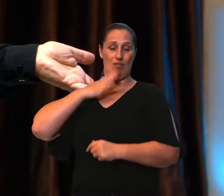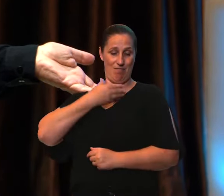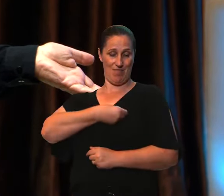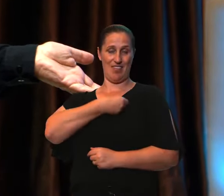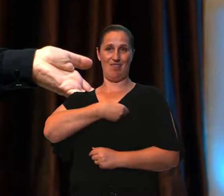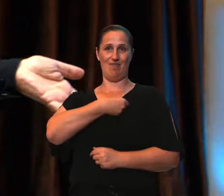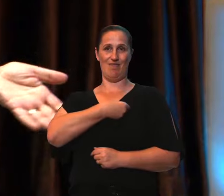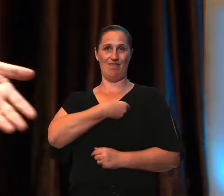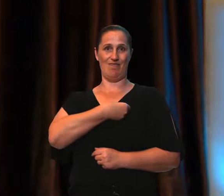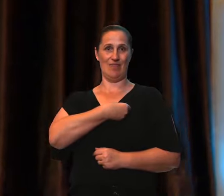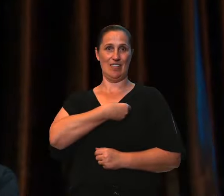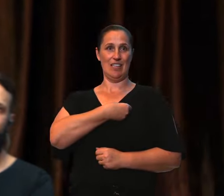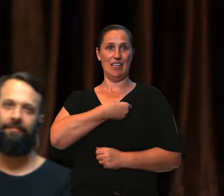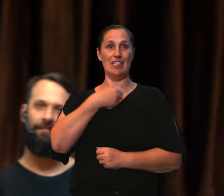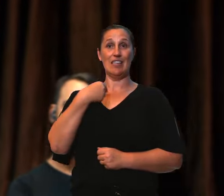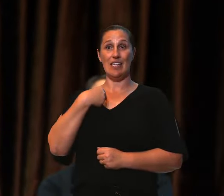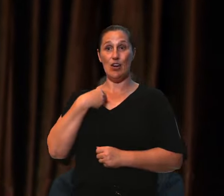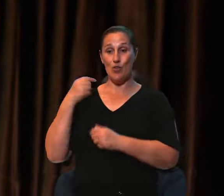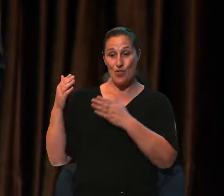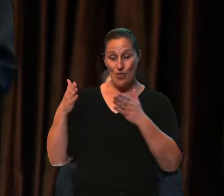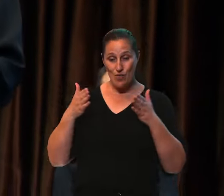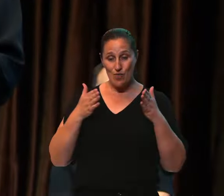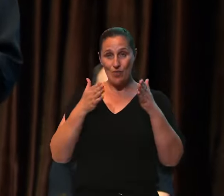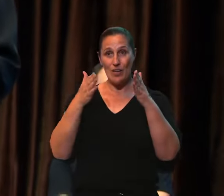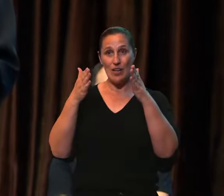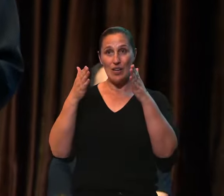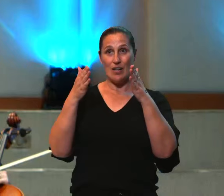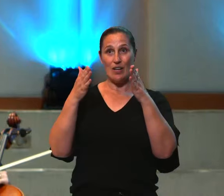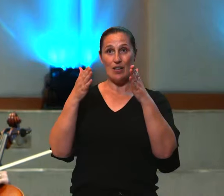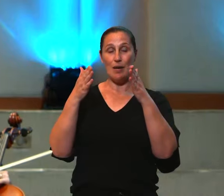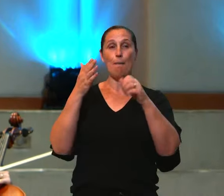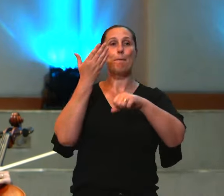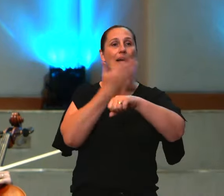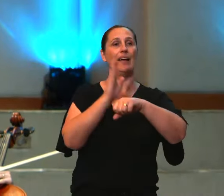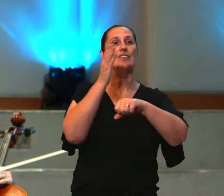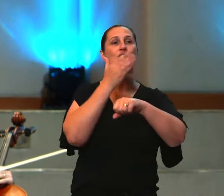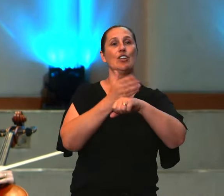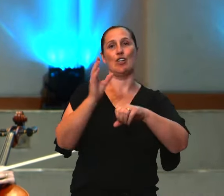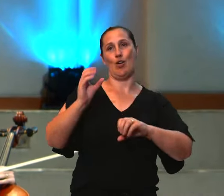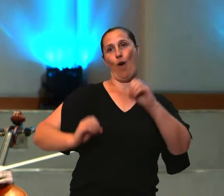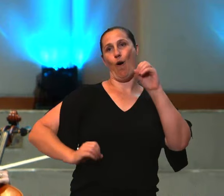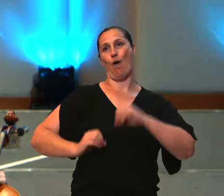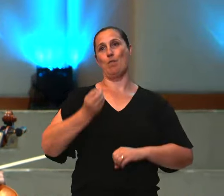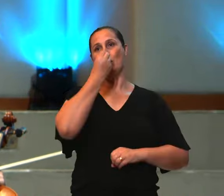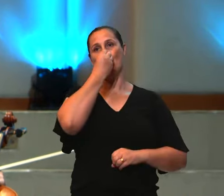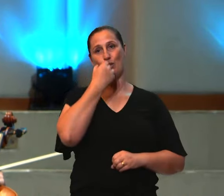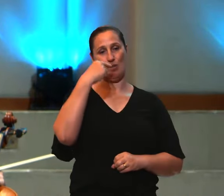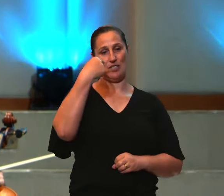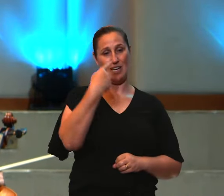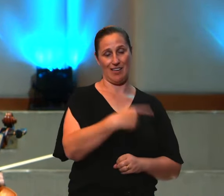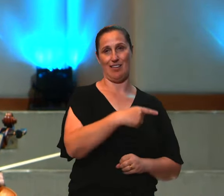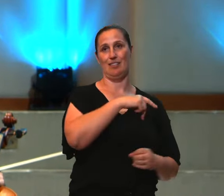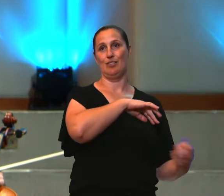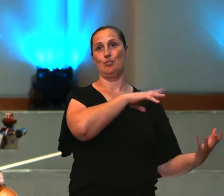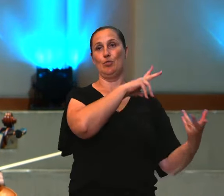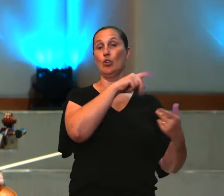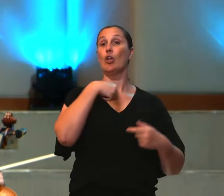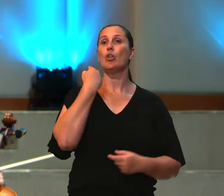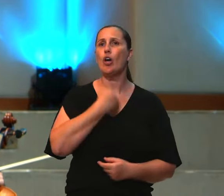vida que eu caminhe neste mundo praticando boas obras Nós evangélicos